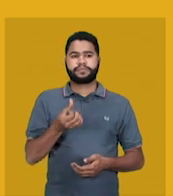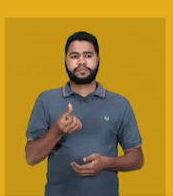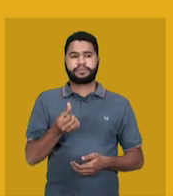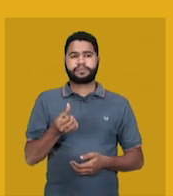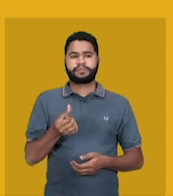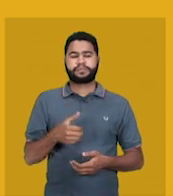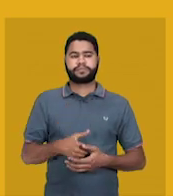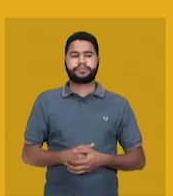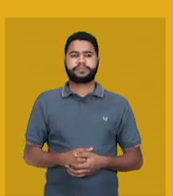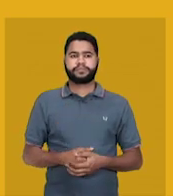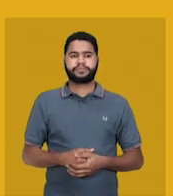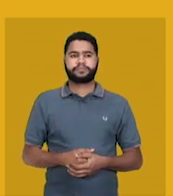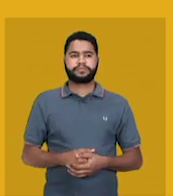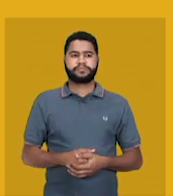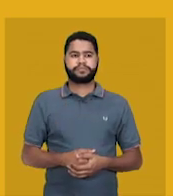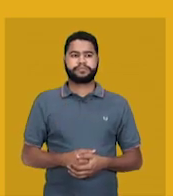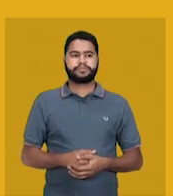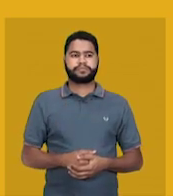aqui